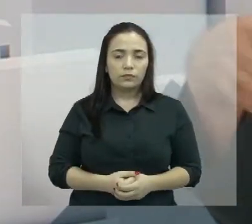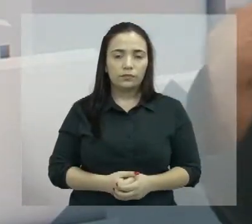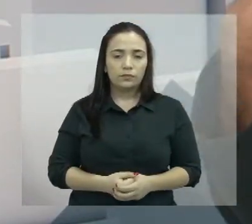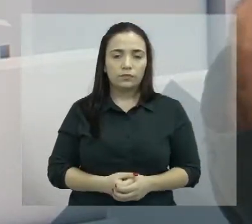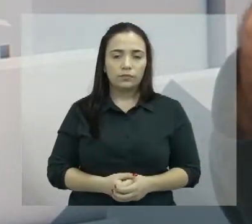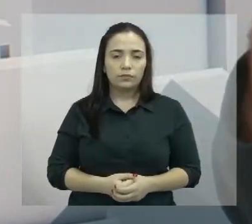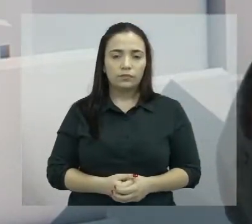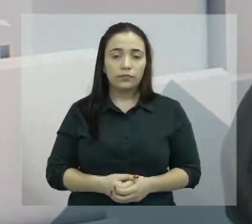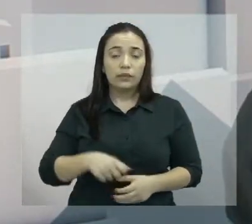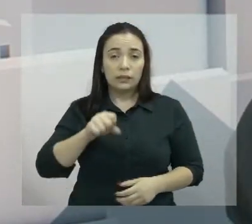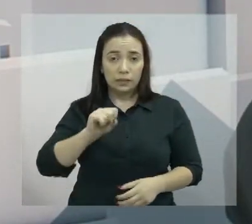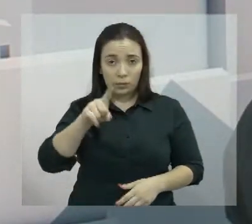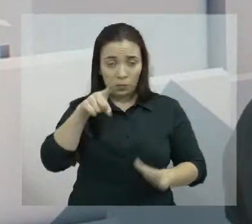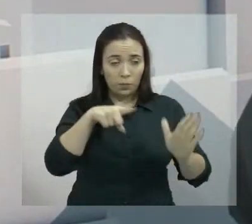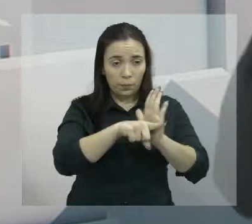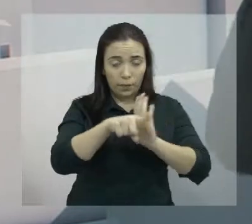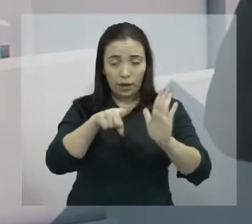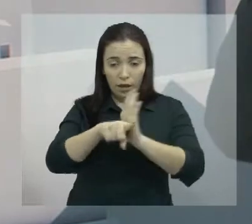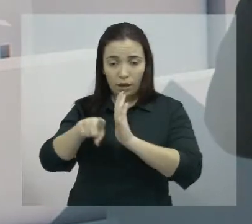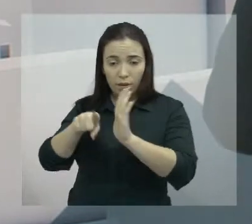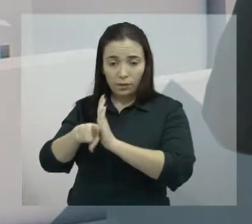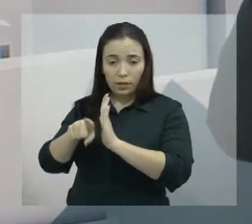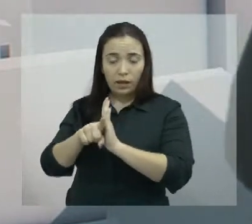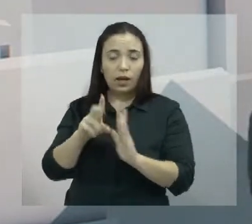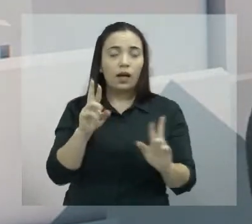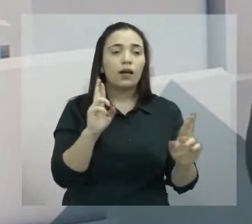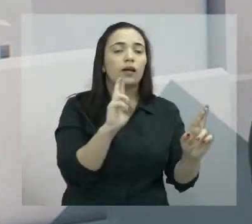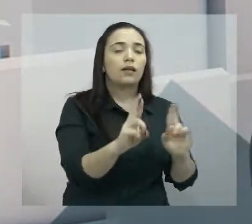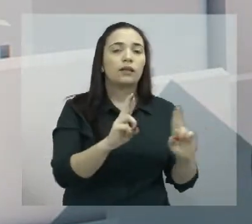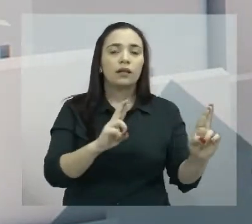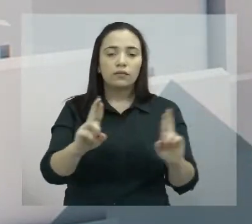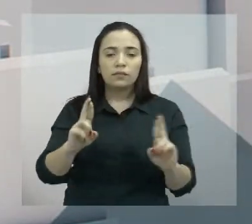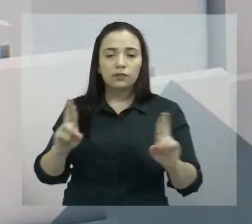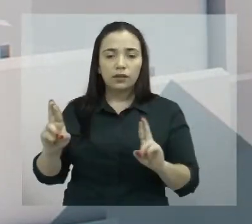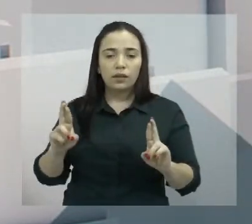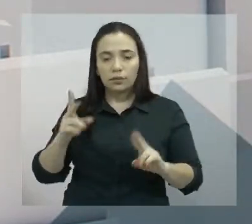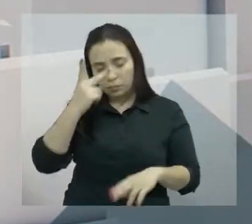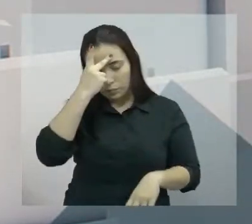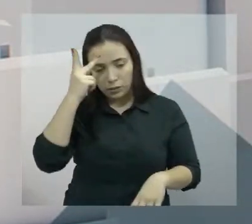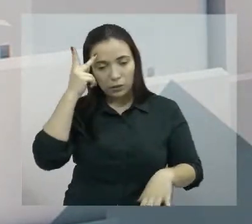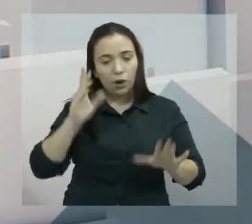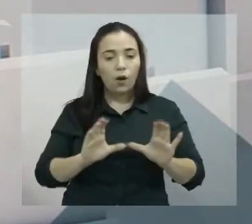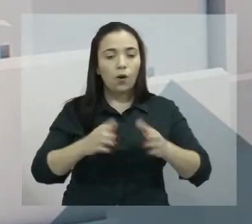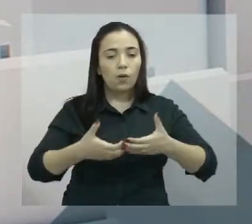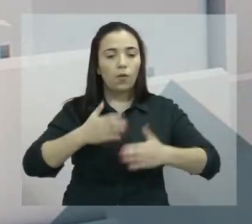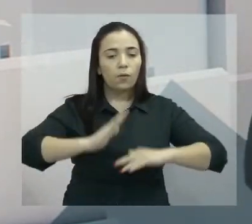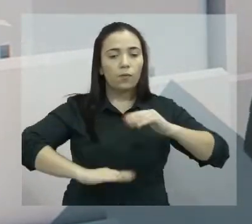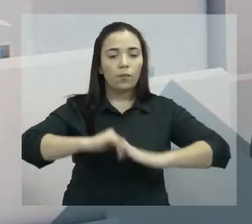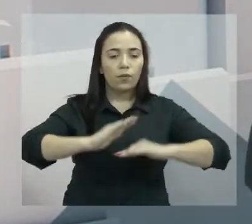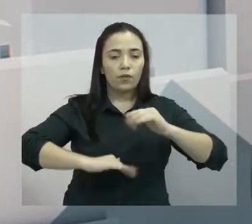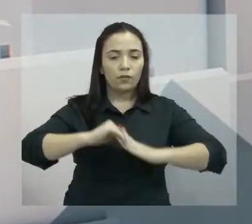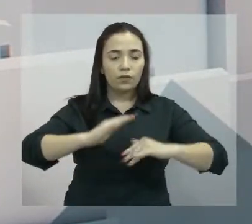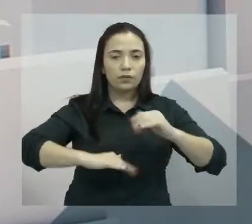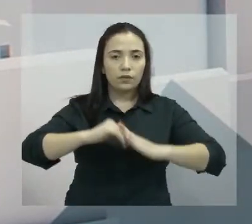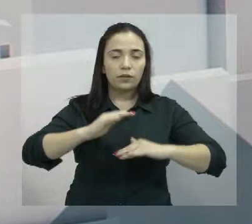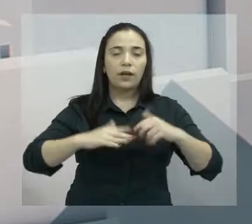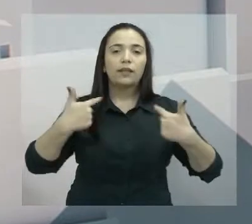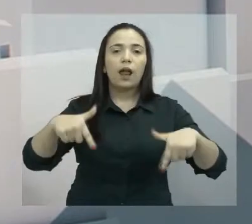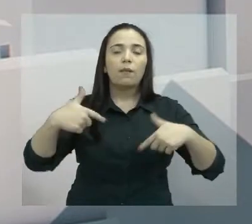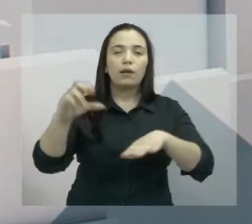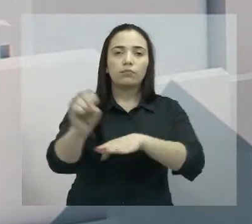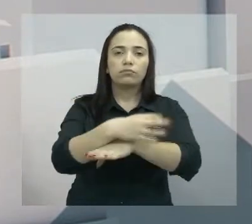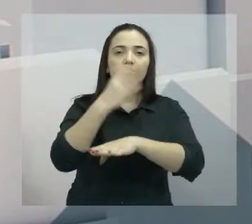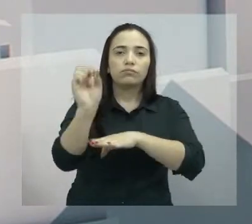se for entrevistar alguém, um integrante da equipe do socorrista